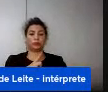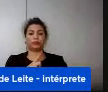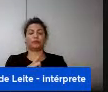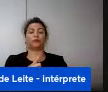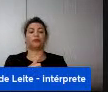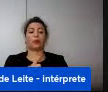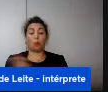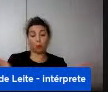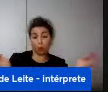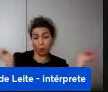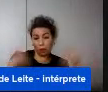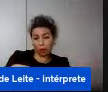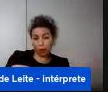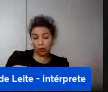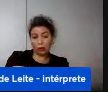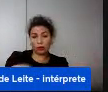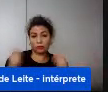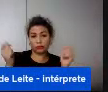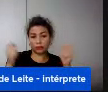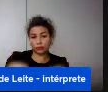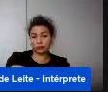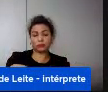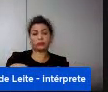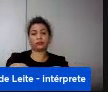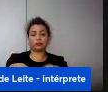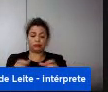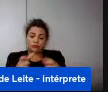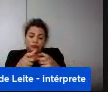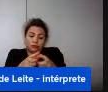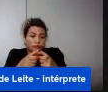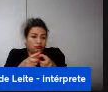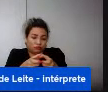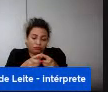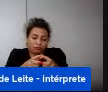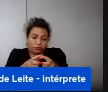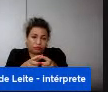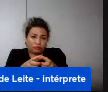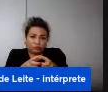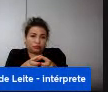a capacidade de um disquinho daqueles antigos, que quem já nasceu